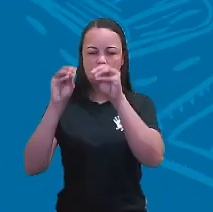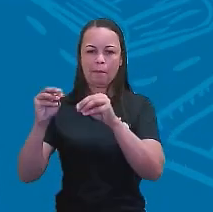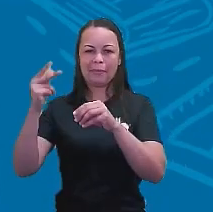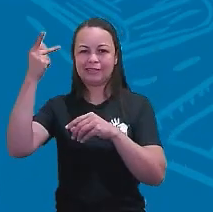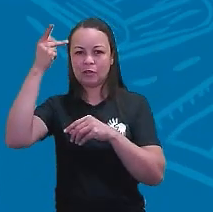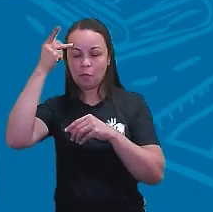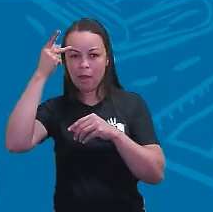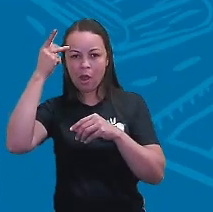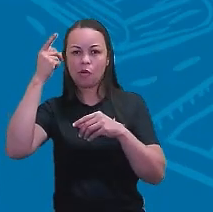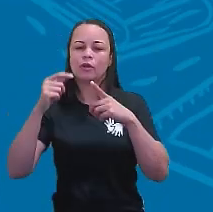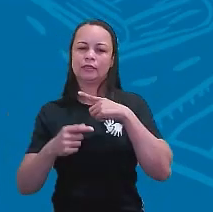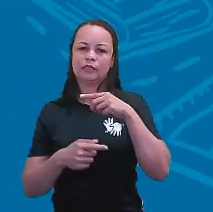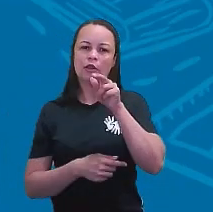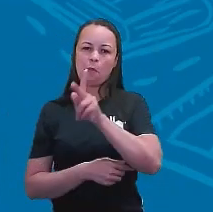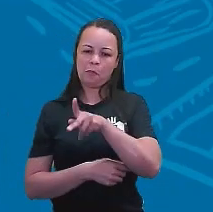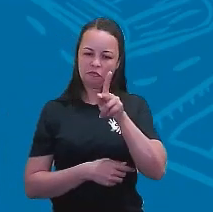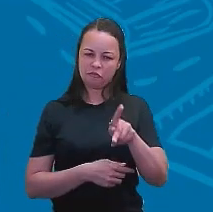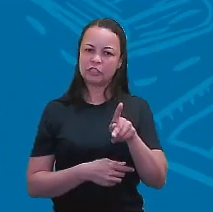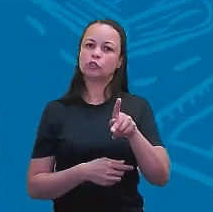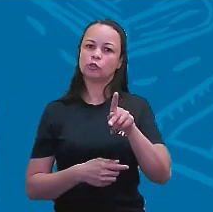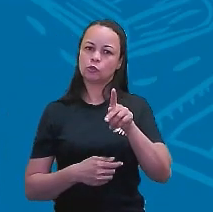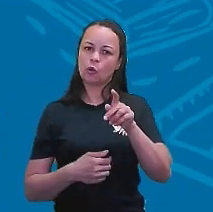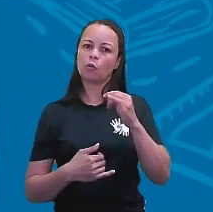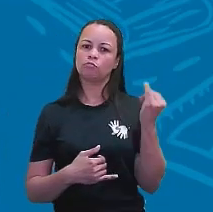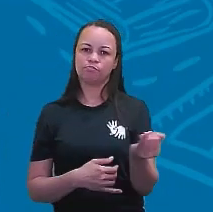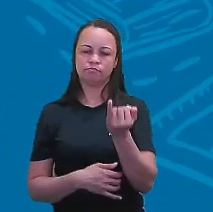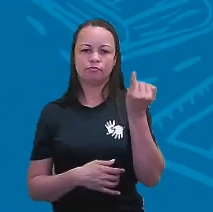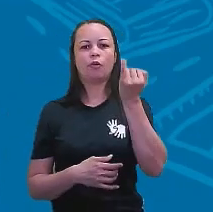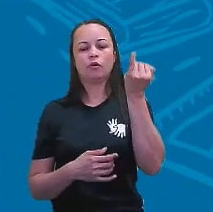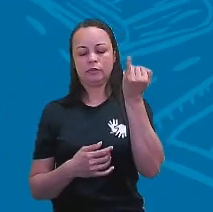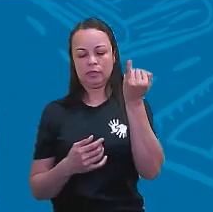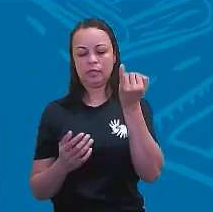nomeado professor titular da